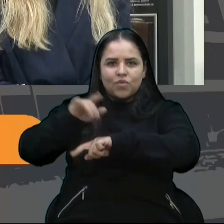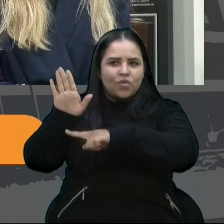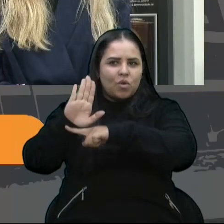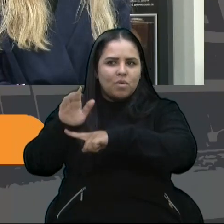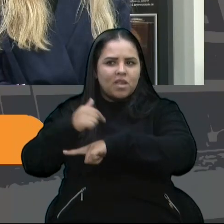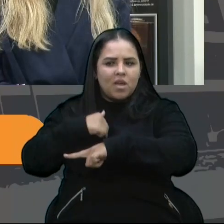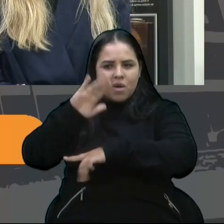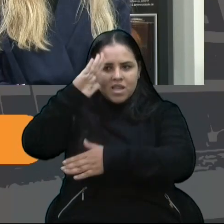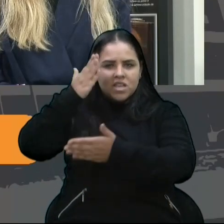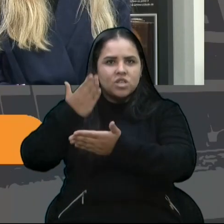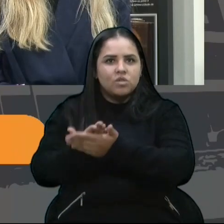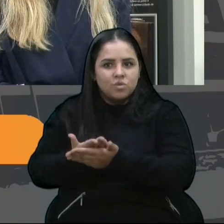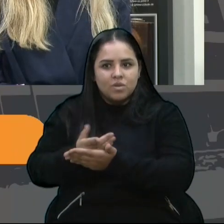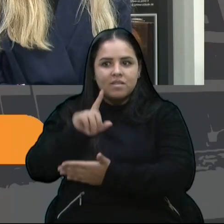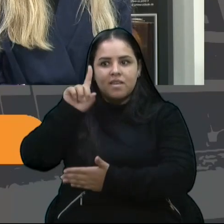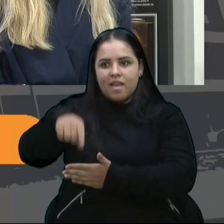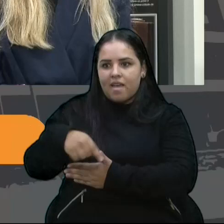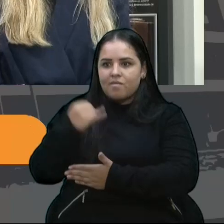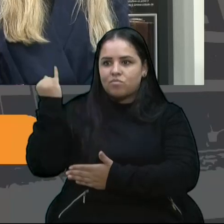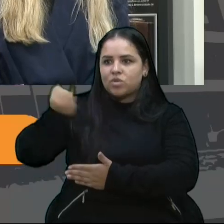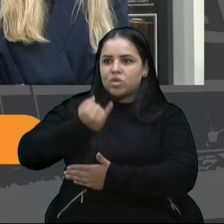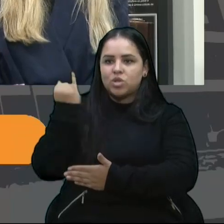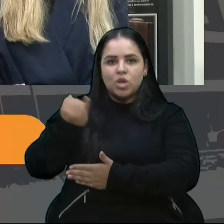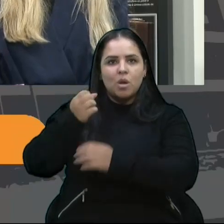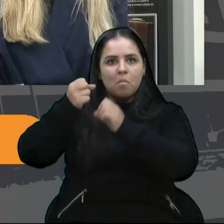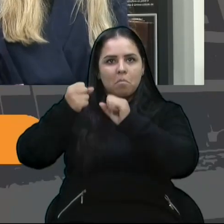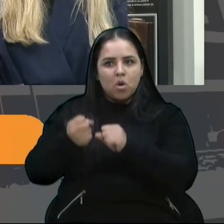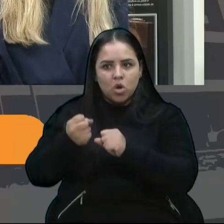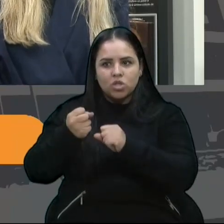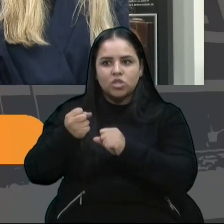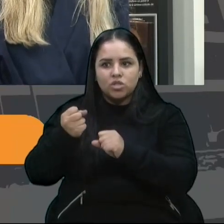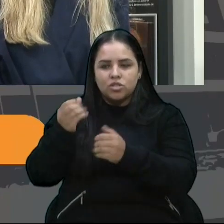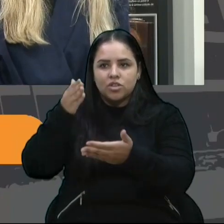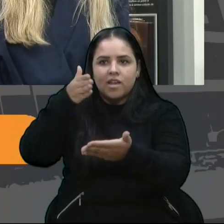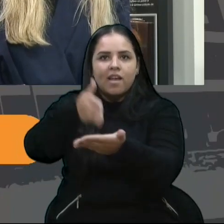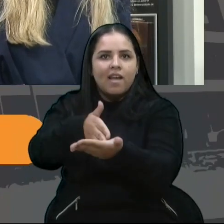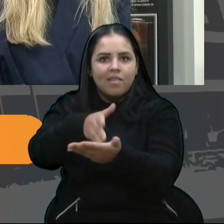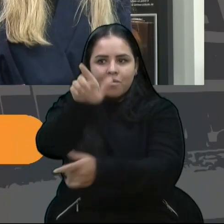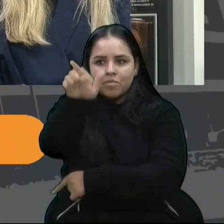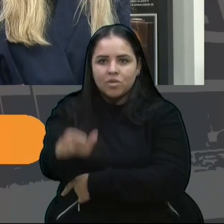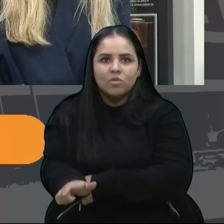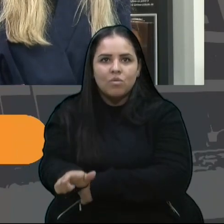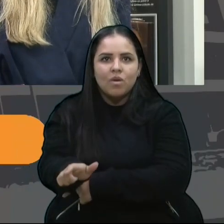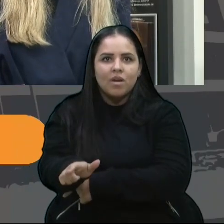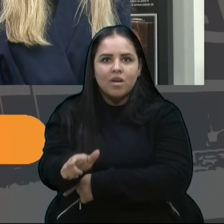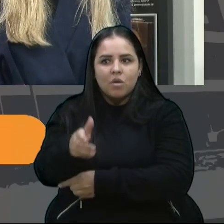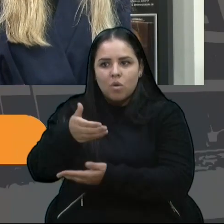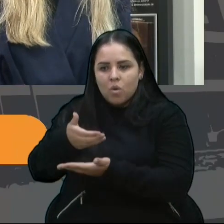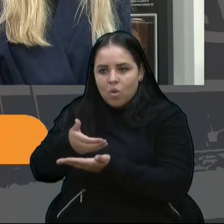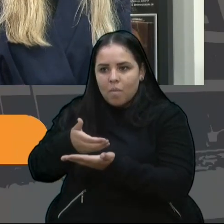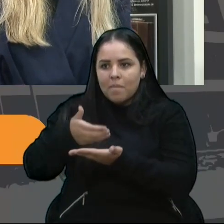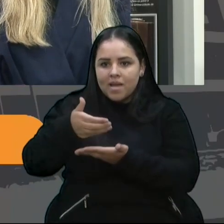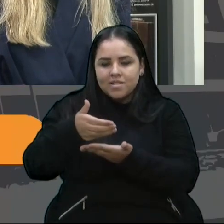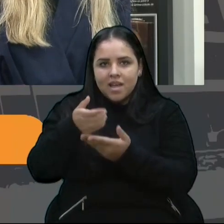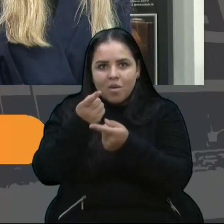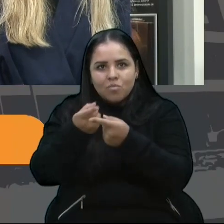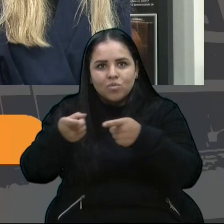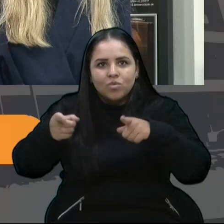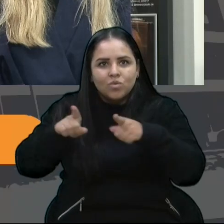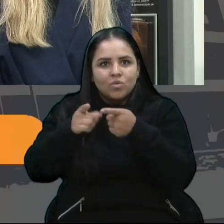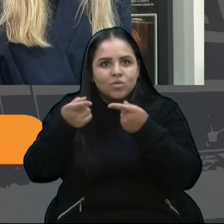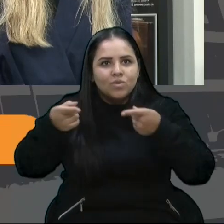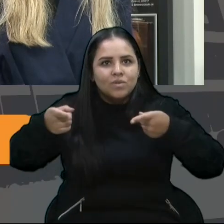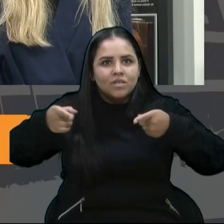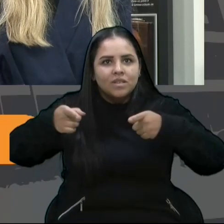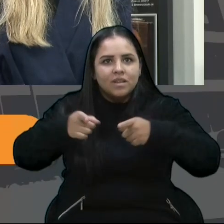seu funcionamento, o quanto ele pode tocar, é justamente quando a gente coloca a trilha sonora e a